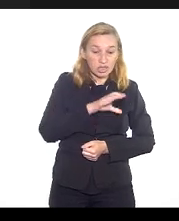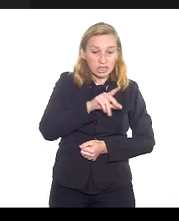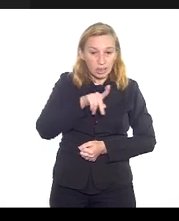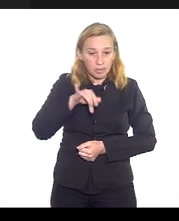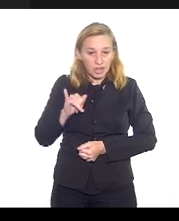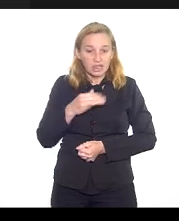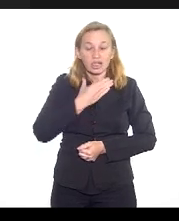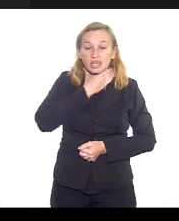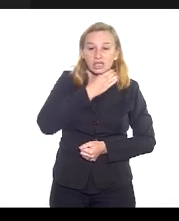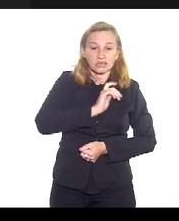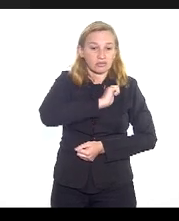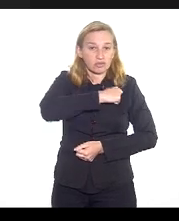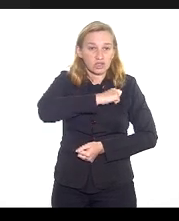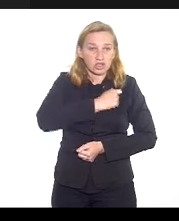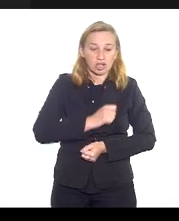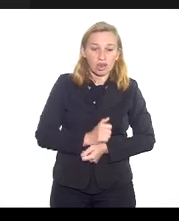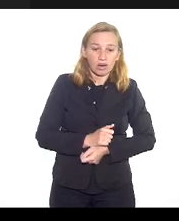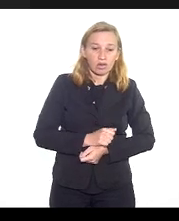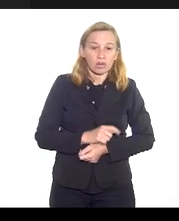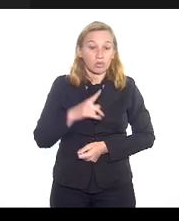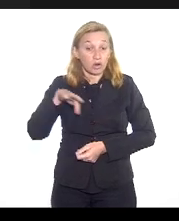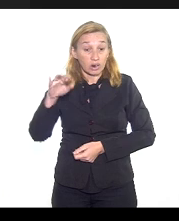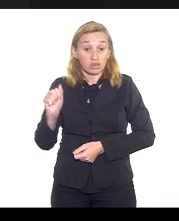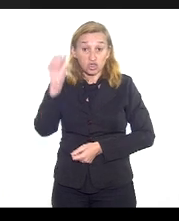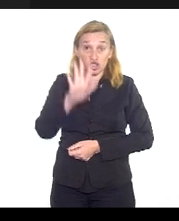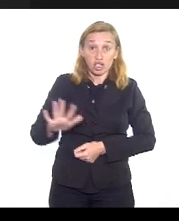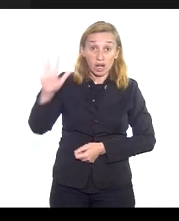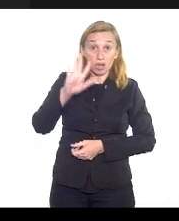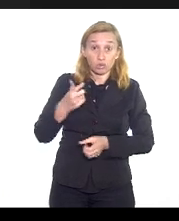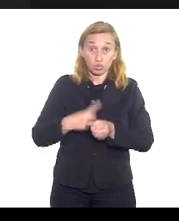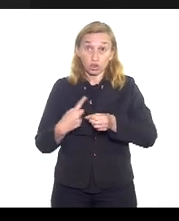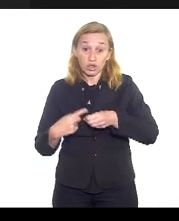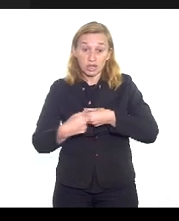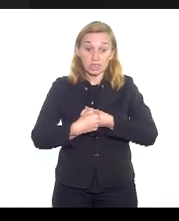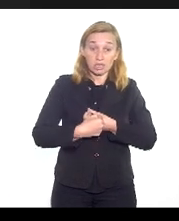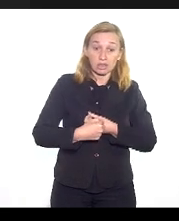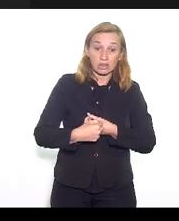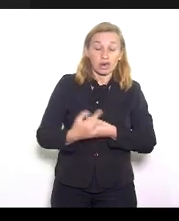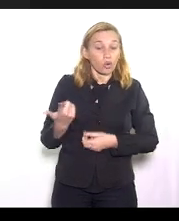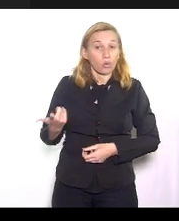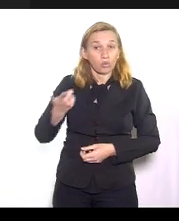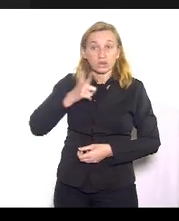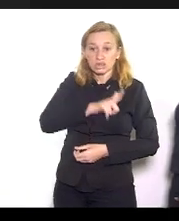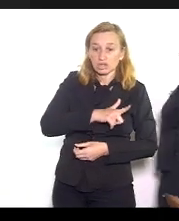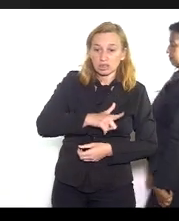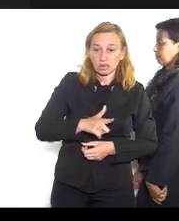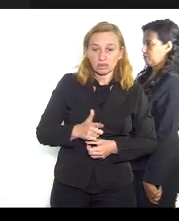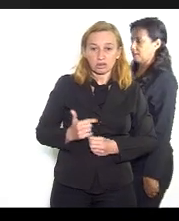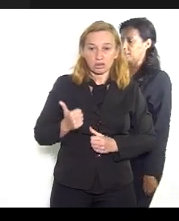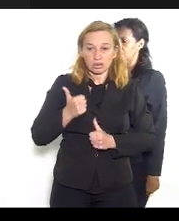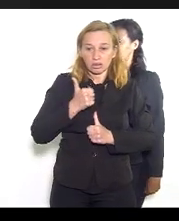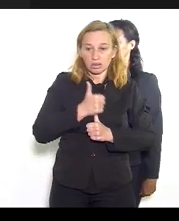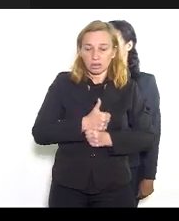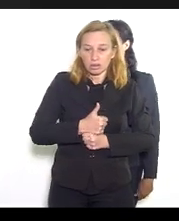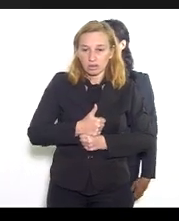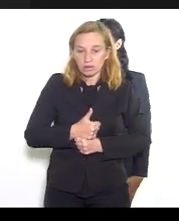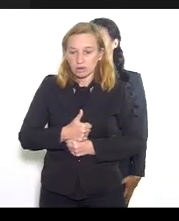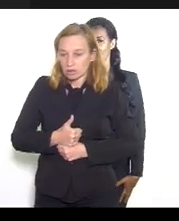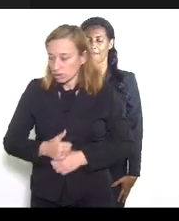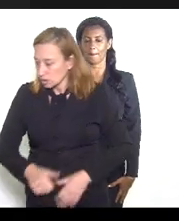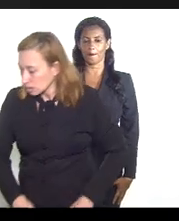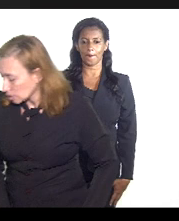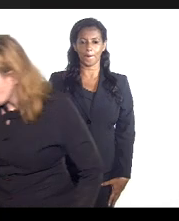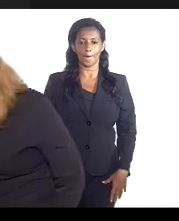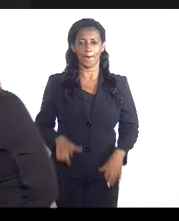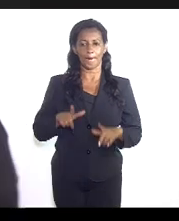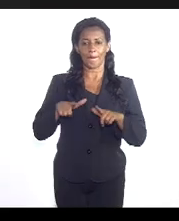crise fiscal que a Procuradoria-Geral do município vinha conseguindo, né, uma atuação